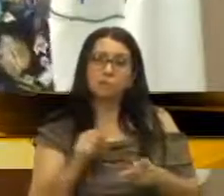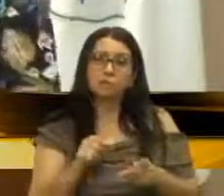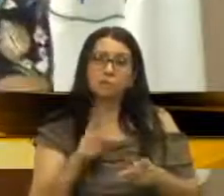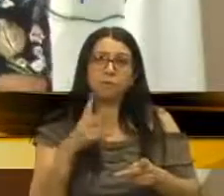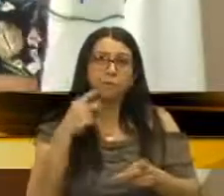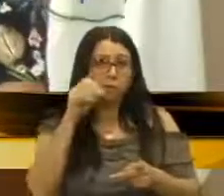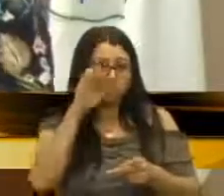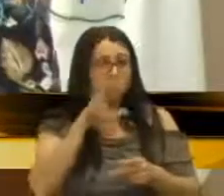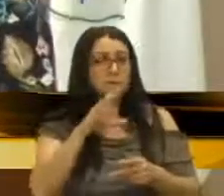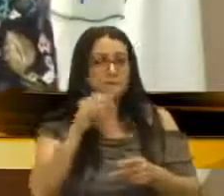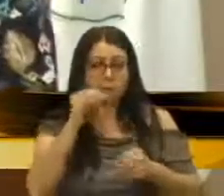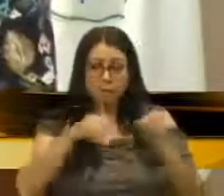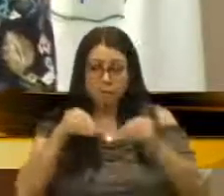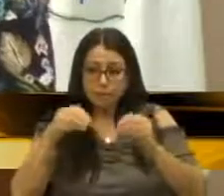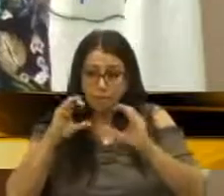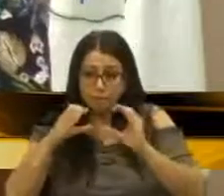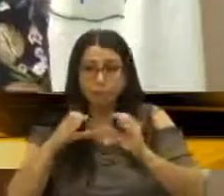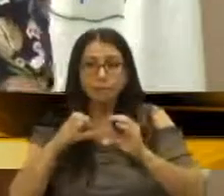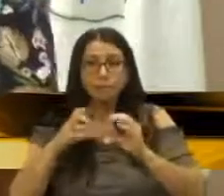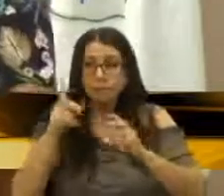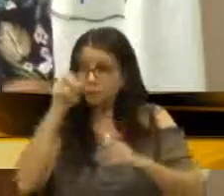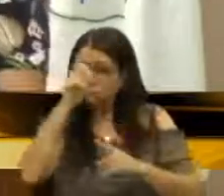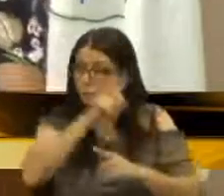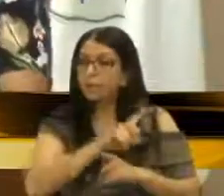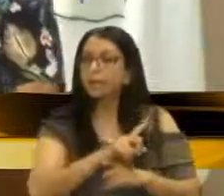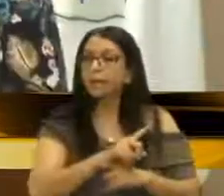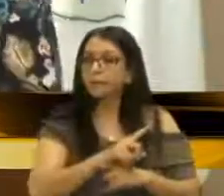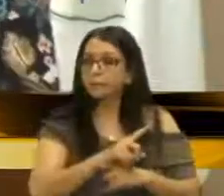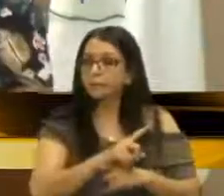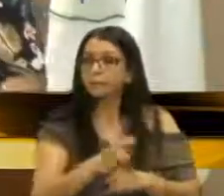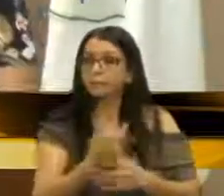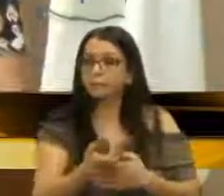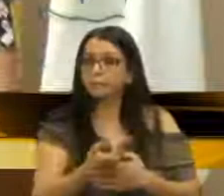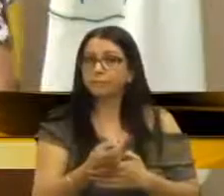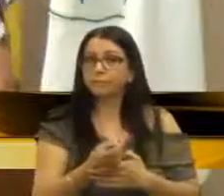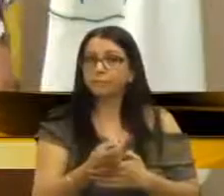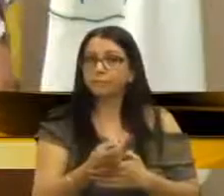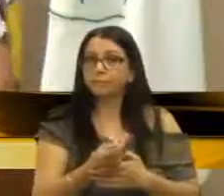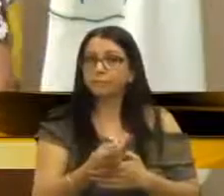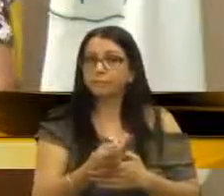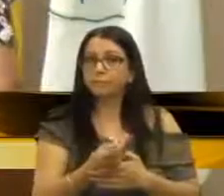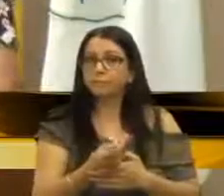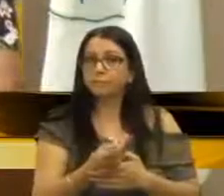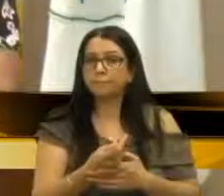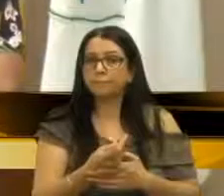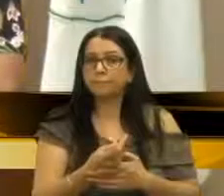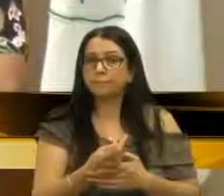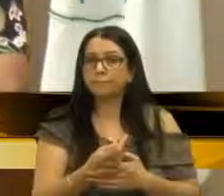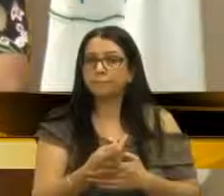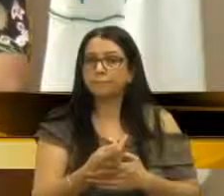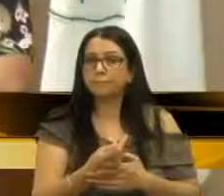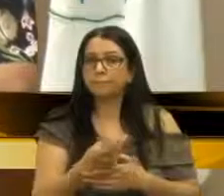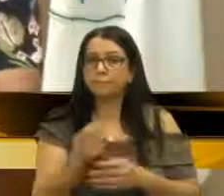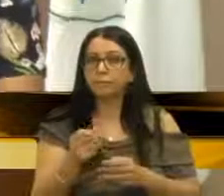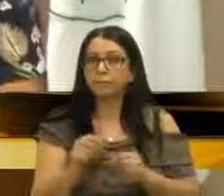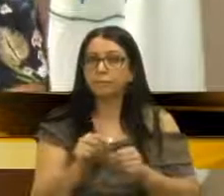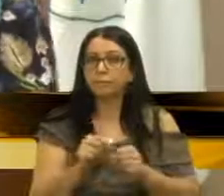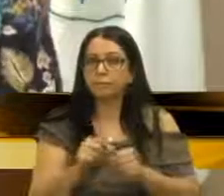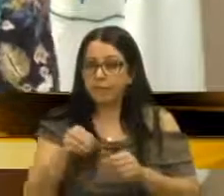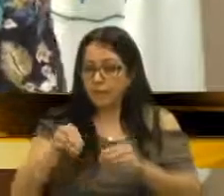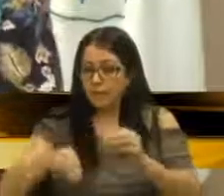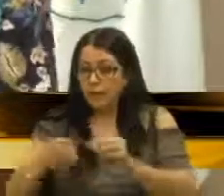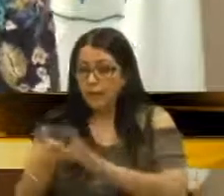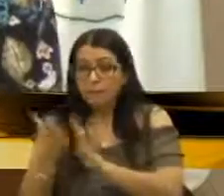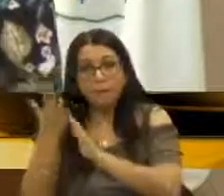pio ainda planto milho ea dificuldade tremenda sabe que vai ficar a maquininha aí a plantar um milho a mão e